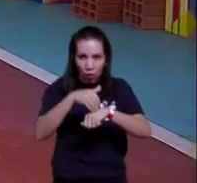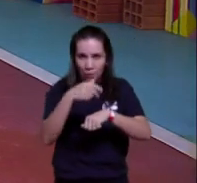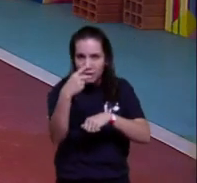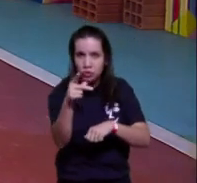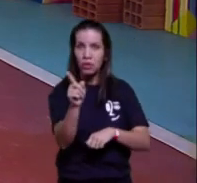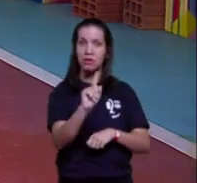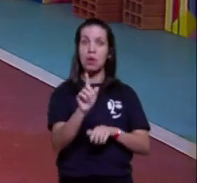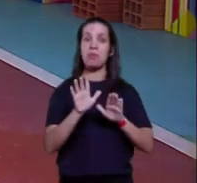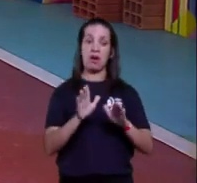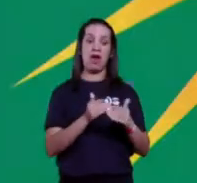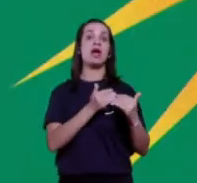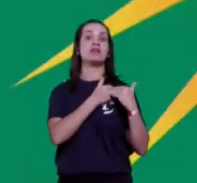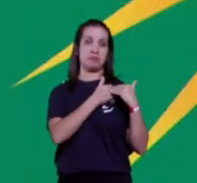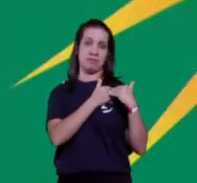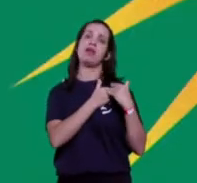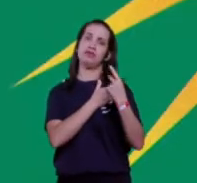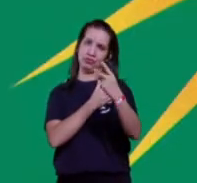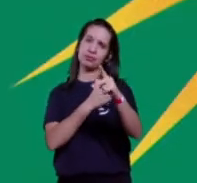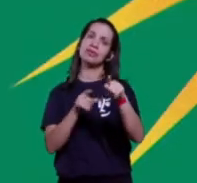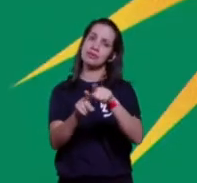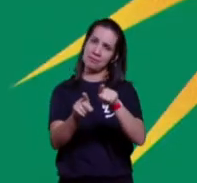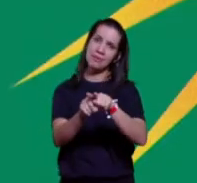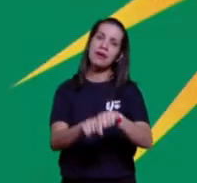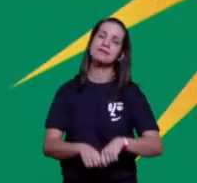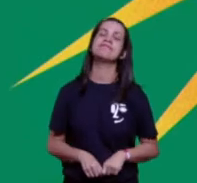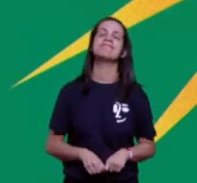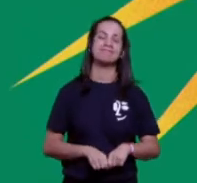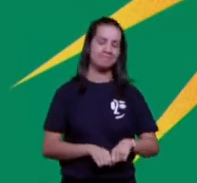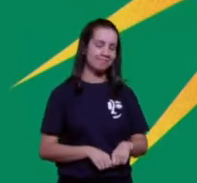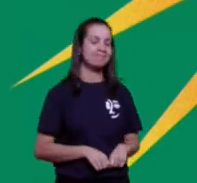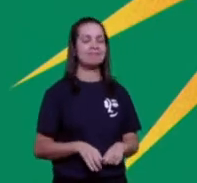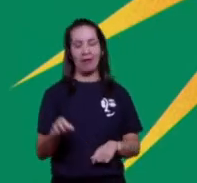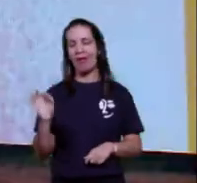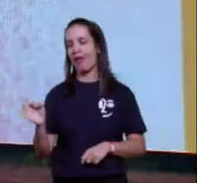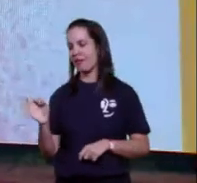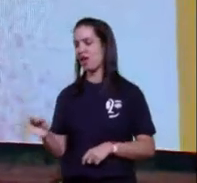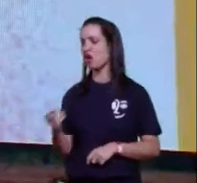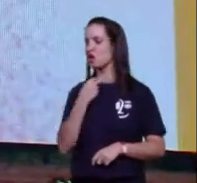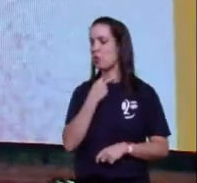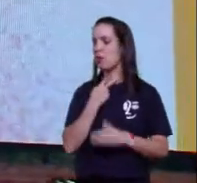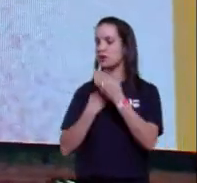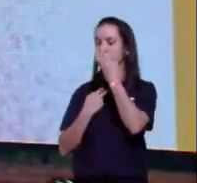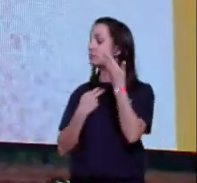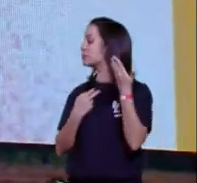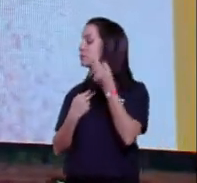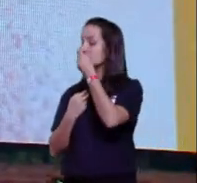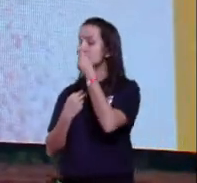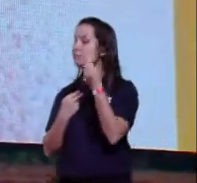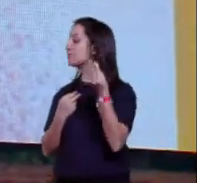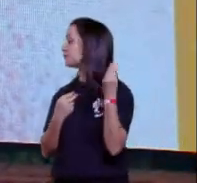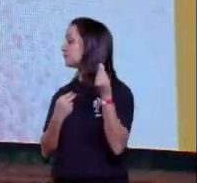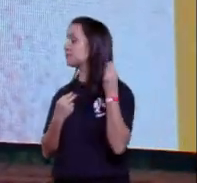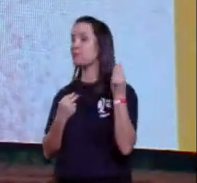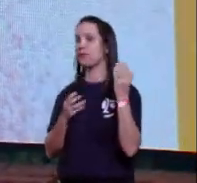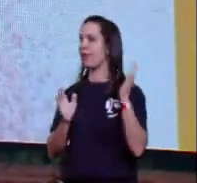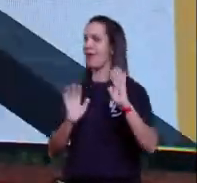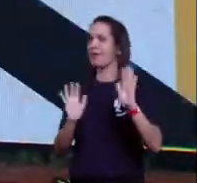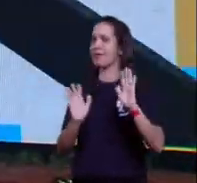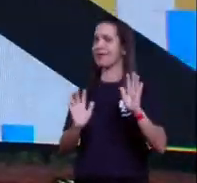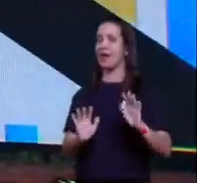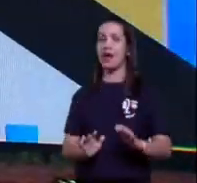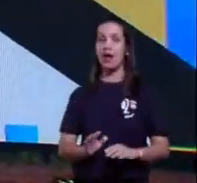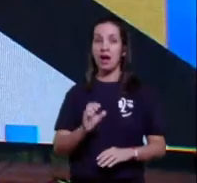mas a responsabilidade é. Sempre. Não, exatamente. Certeza. Exatamente. Sim. Você não pode virar as costas para essa realidade. E você vê o seguinte, se